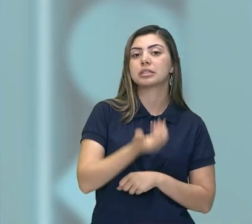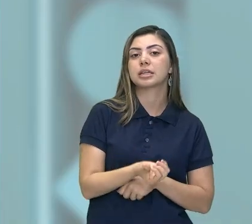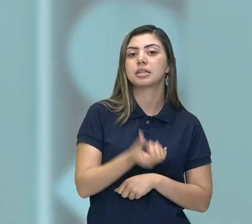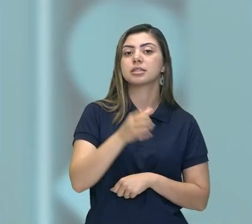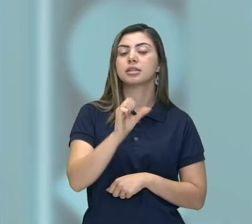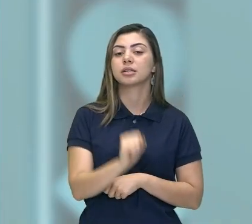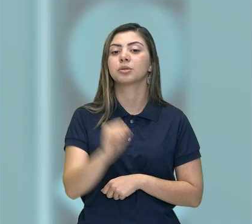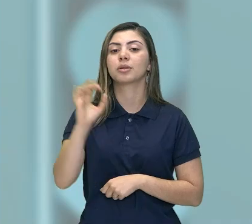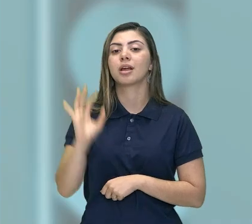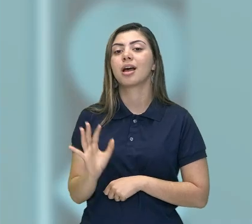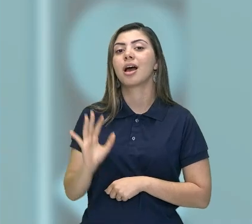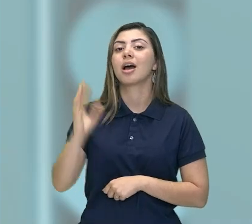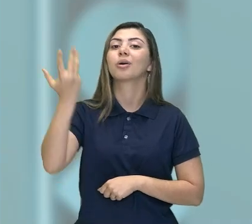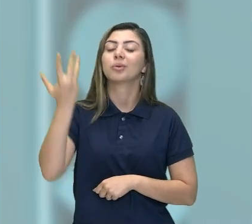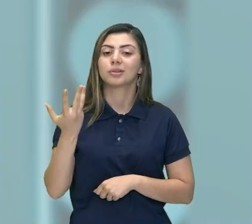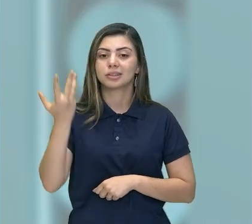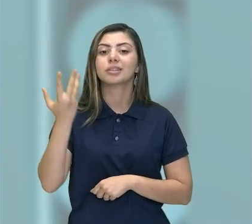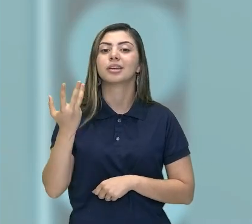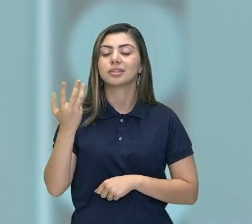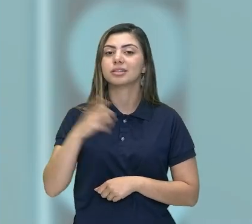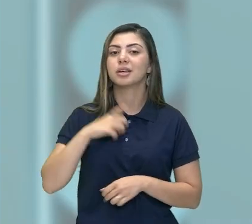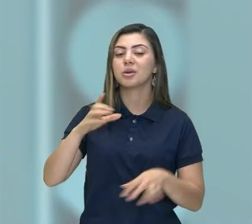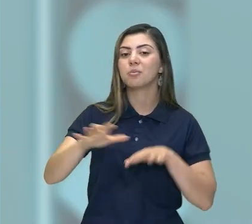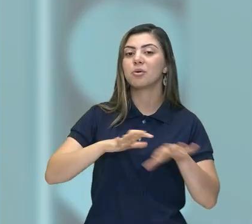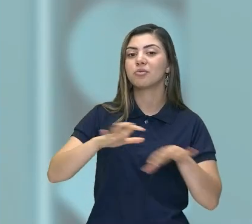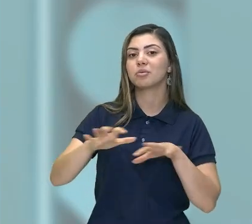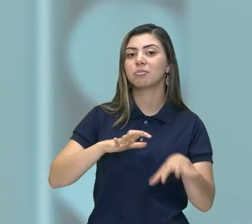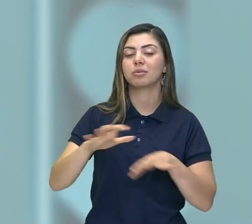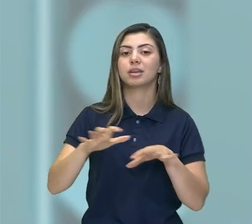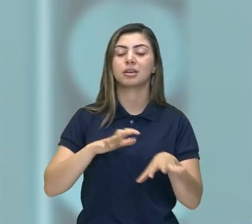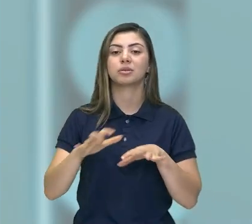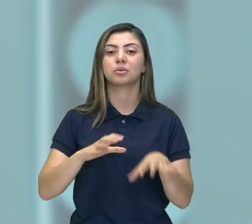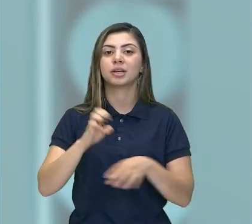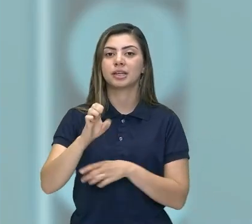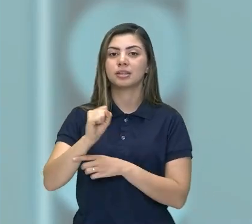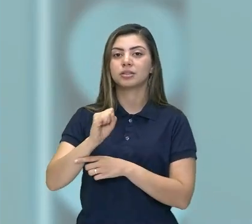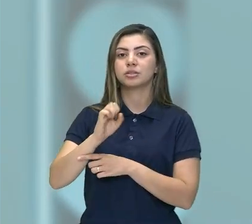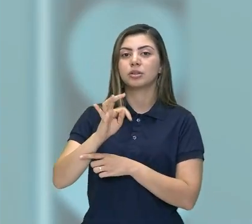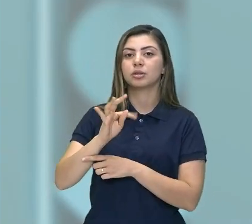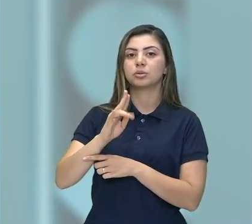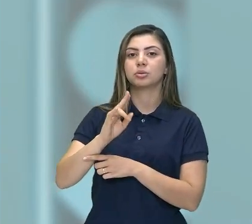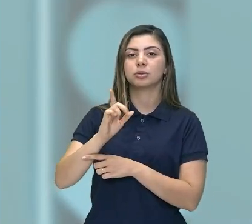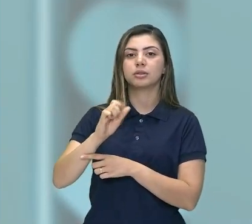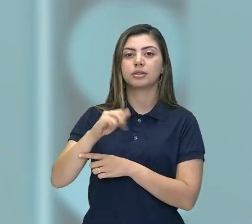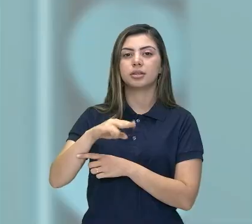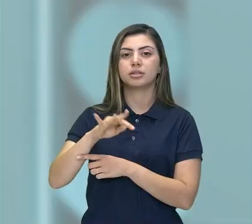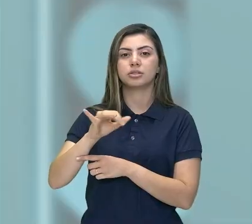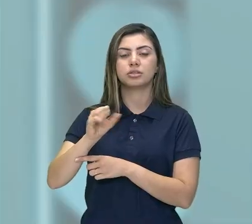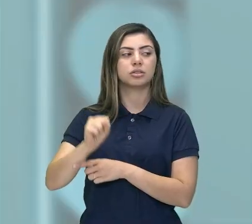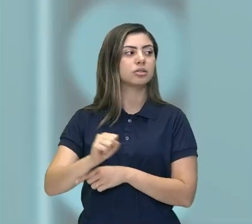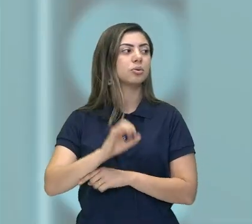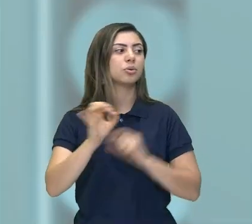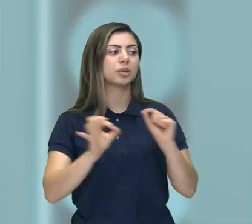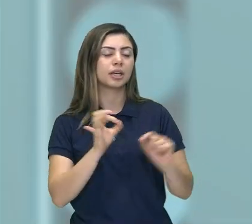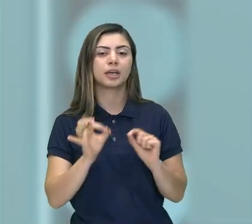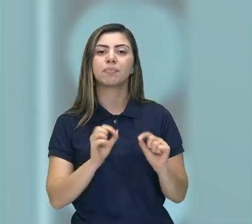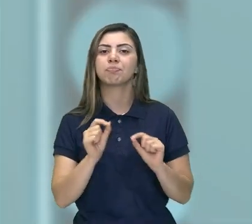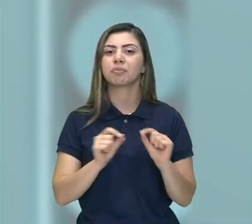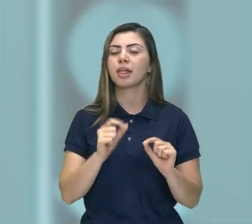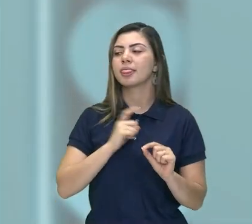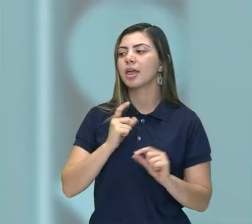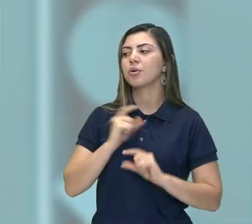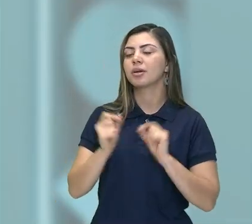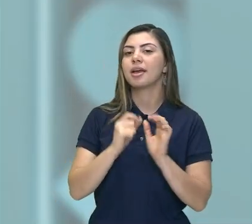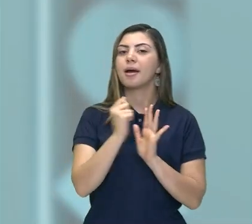o boom, digamos, né, dos movimentos estudantis, a gente vai ter essa prosa que vai denunciar como